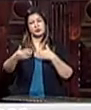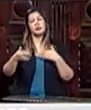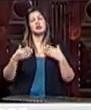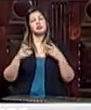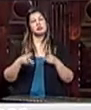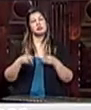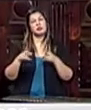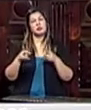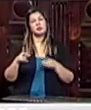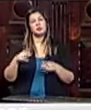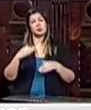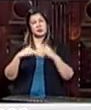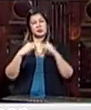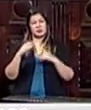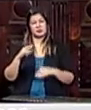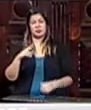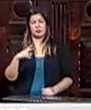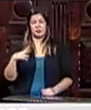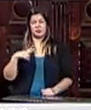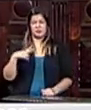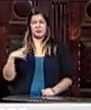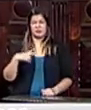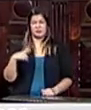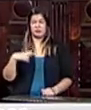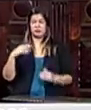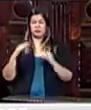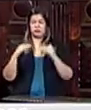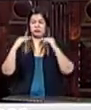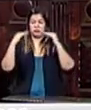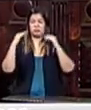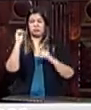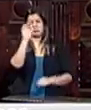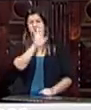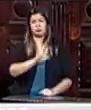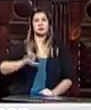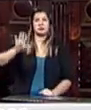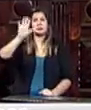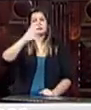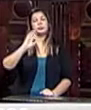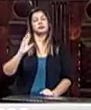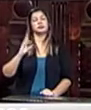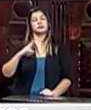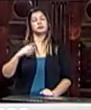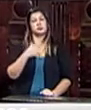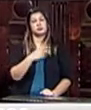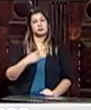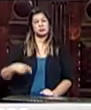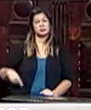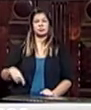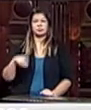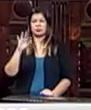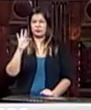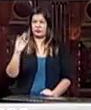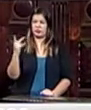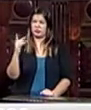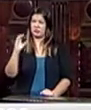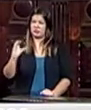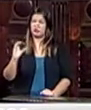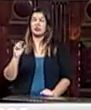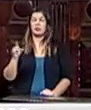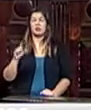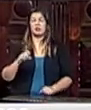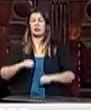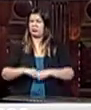privatização, de aniquilamento da soberania nacional, o presidente Fernando Henrique Cardoso